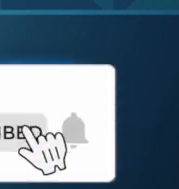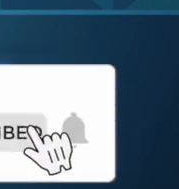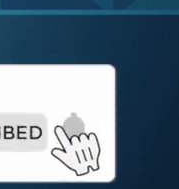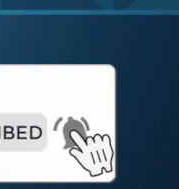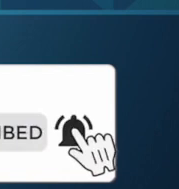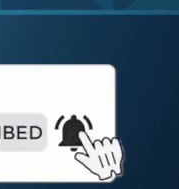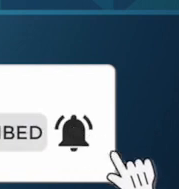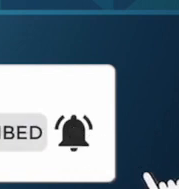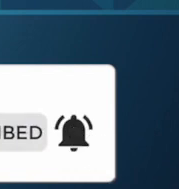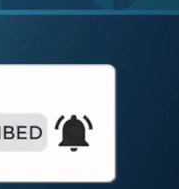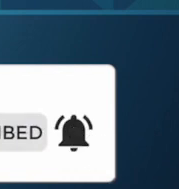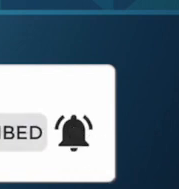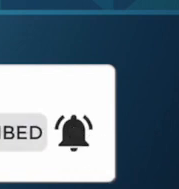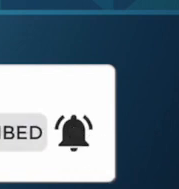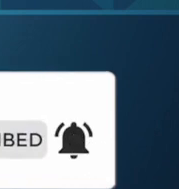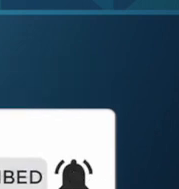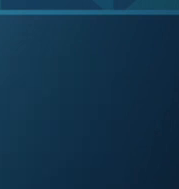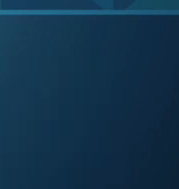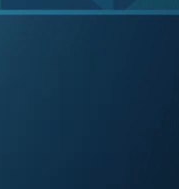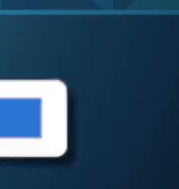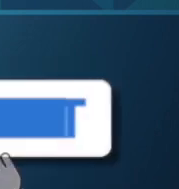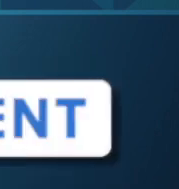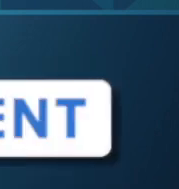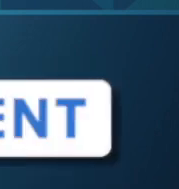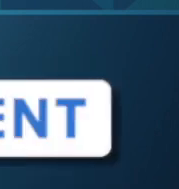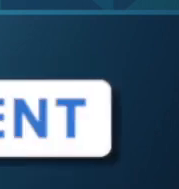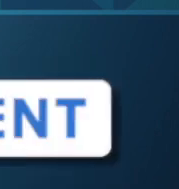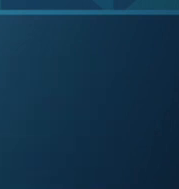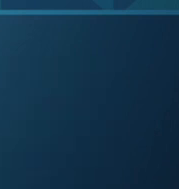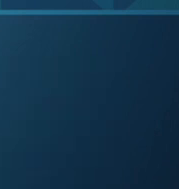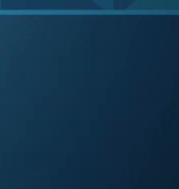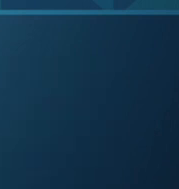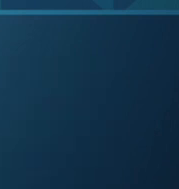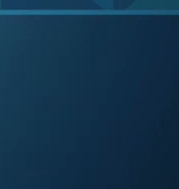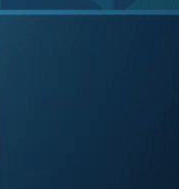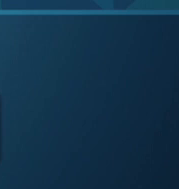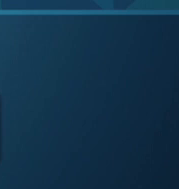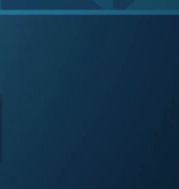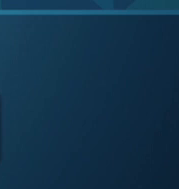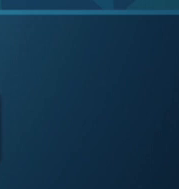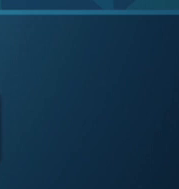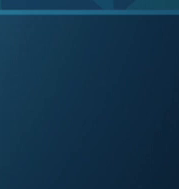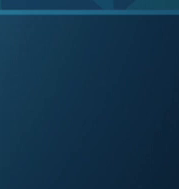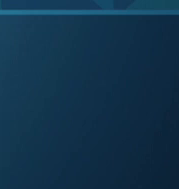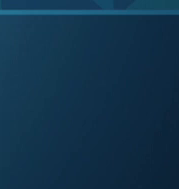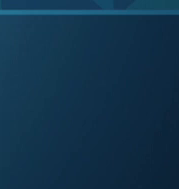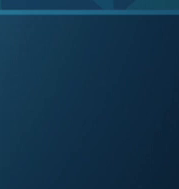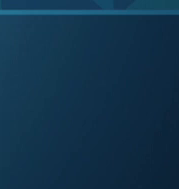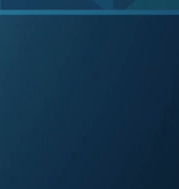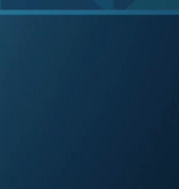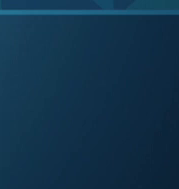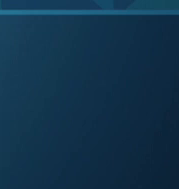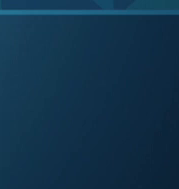RTTL, hanehan botão notificação, fo comentário no fahetutan ba media social siraseluk.